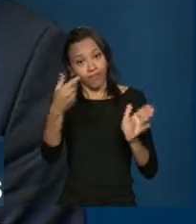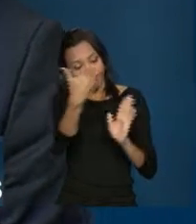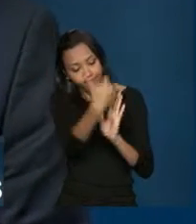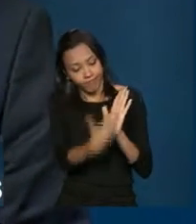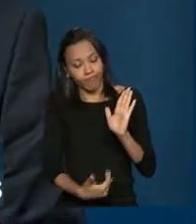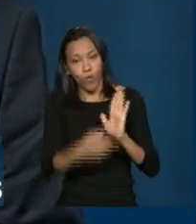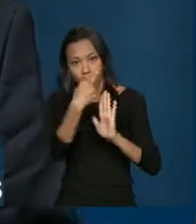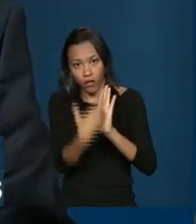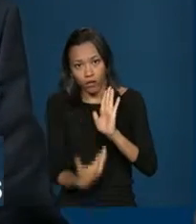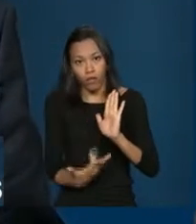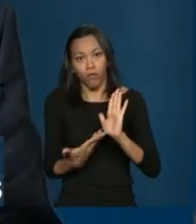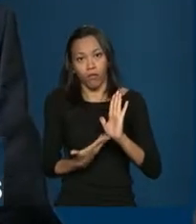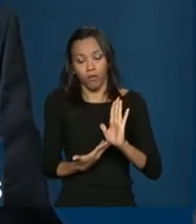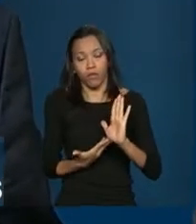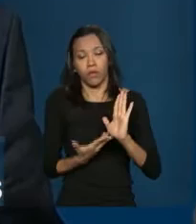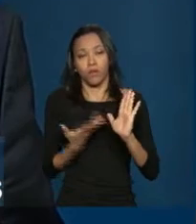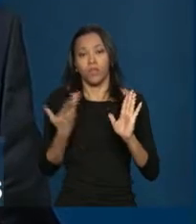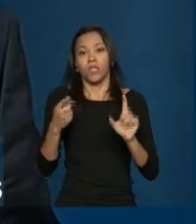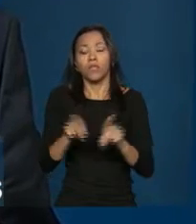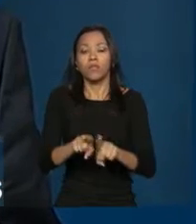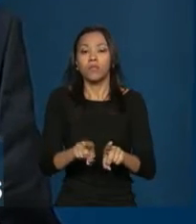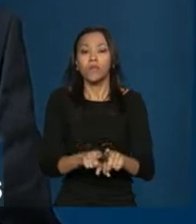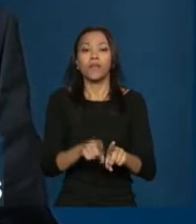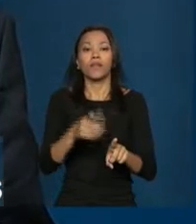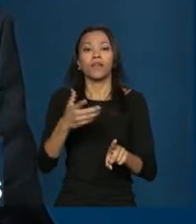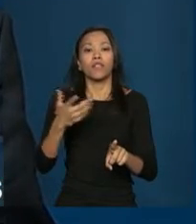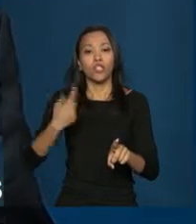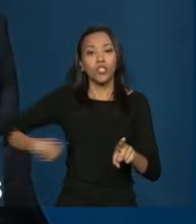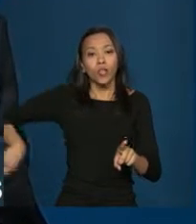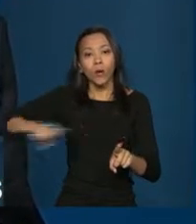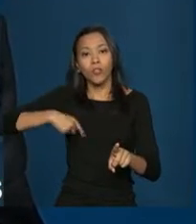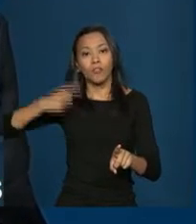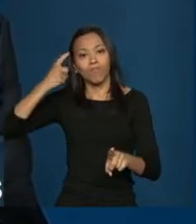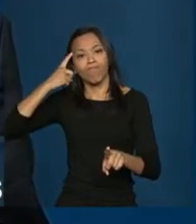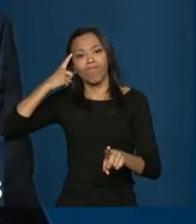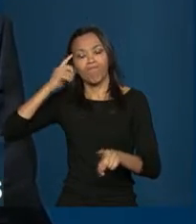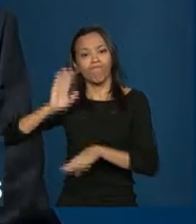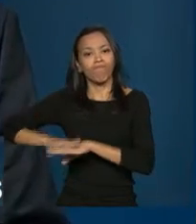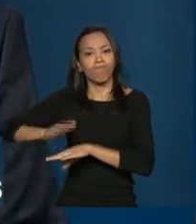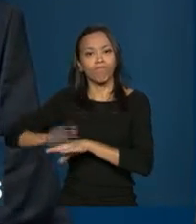relatórios dessa natureza. E nos remete a uma iniciativa,